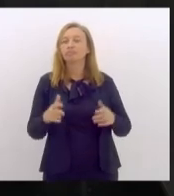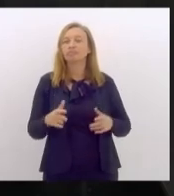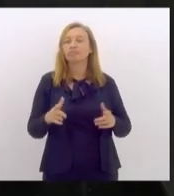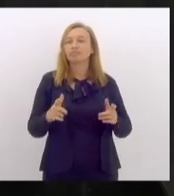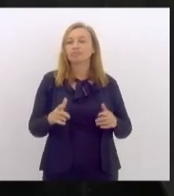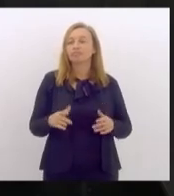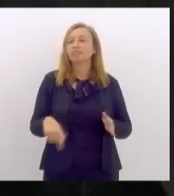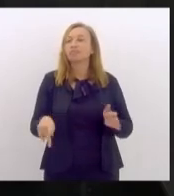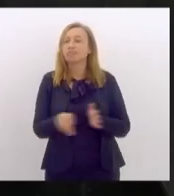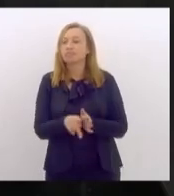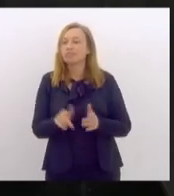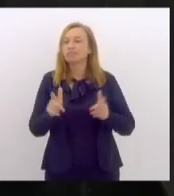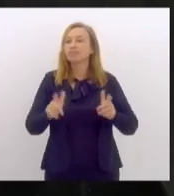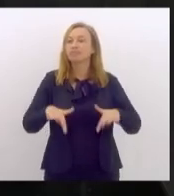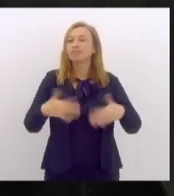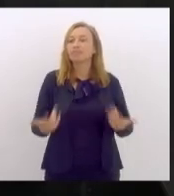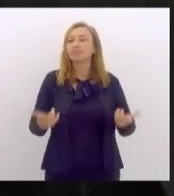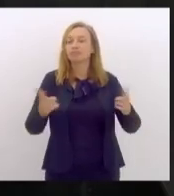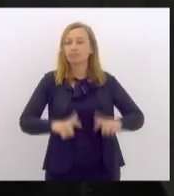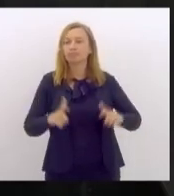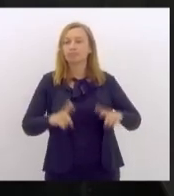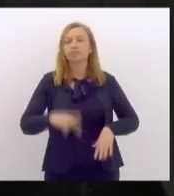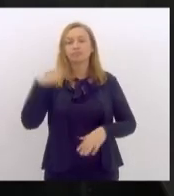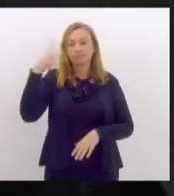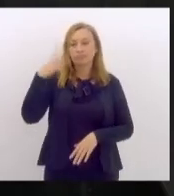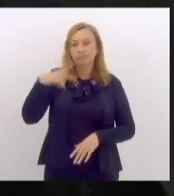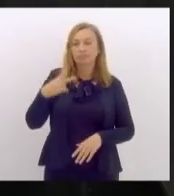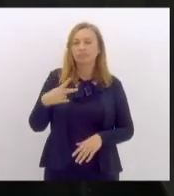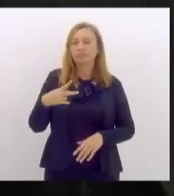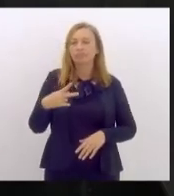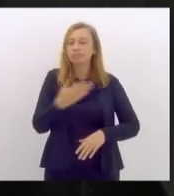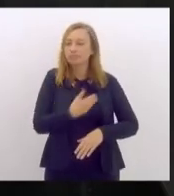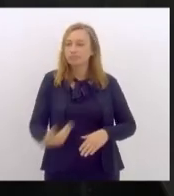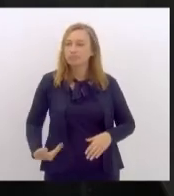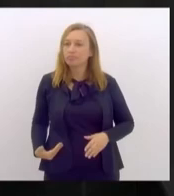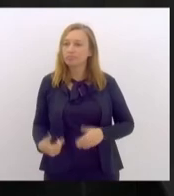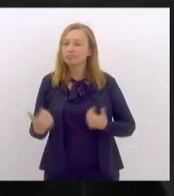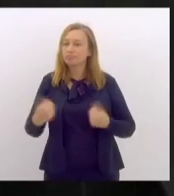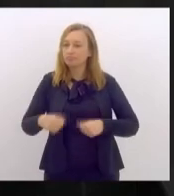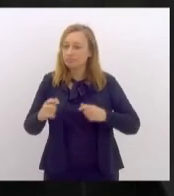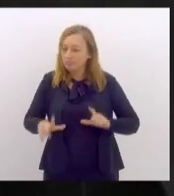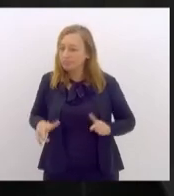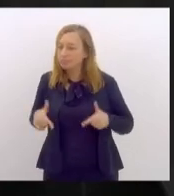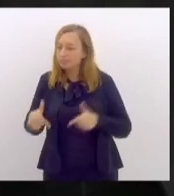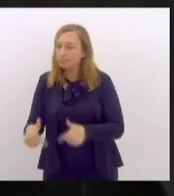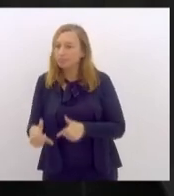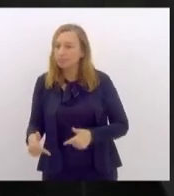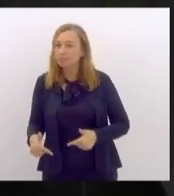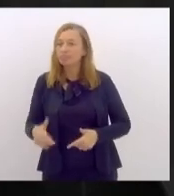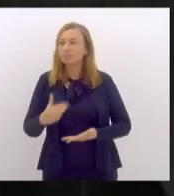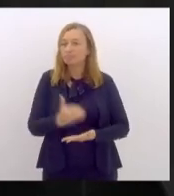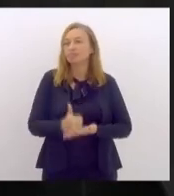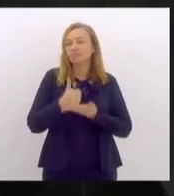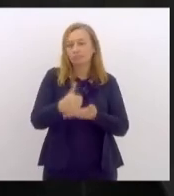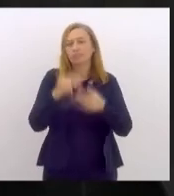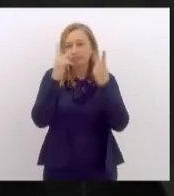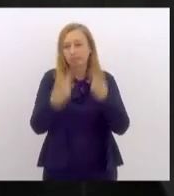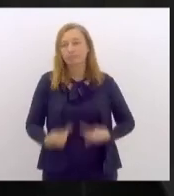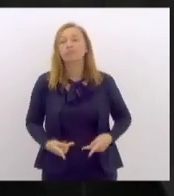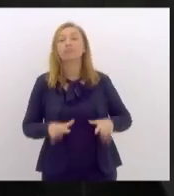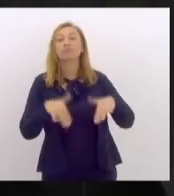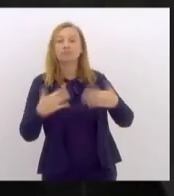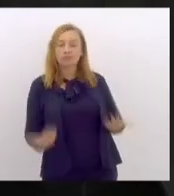e Para onde as políticas públicas precisam apontar para garantir a dignidade humana Então